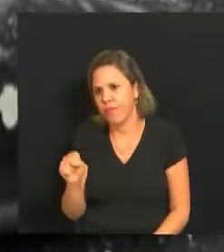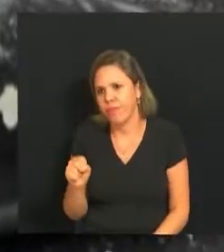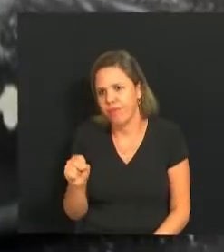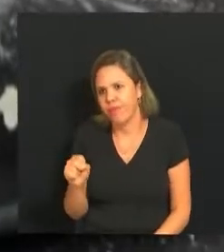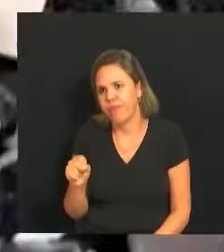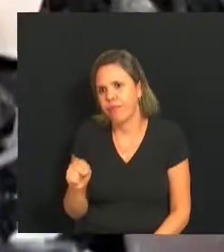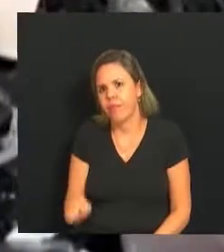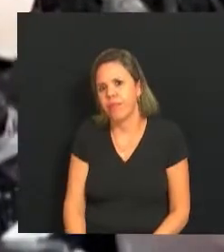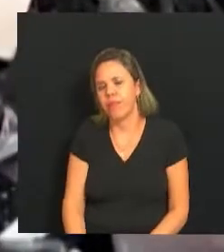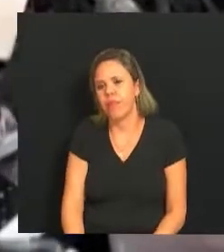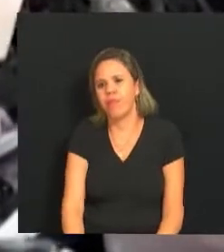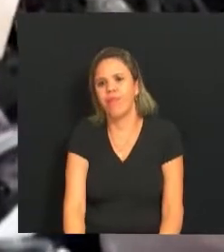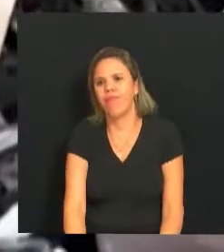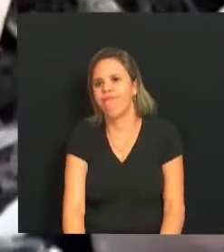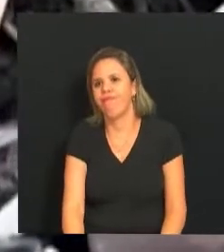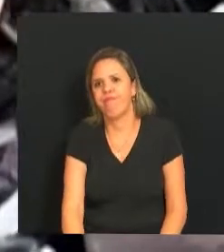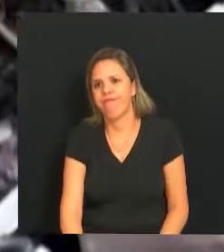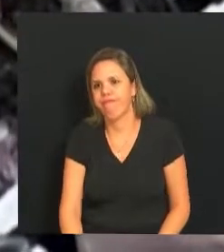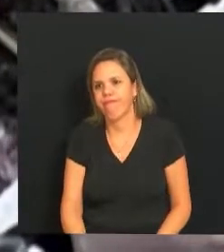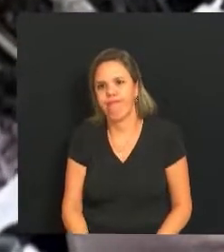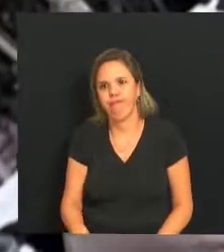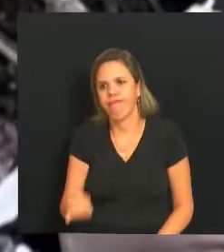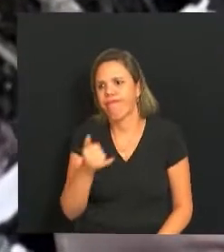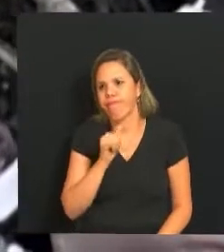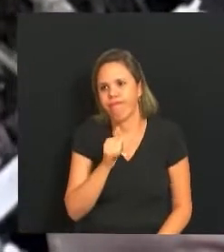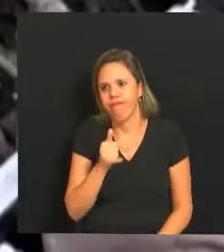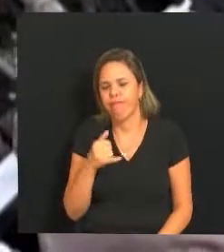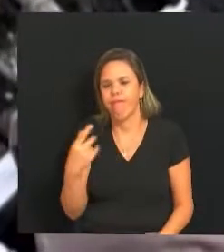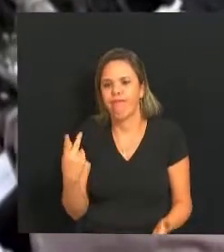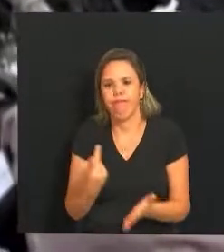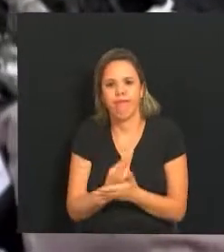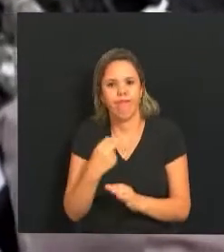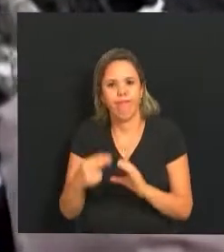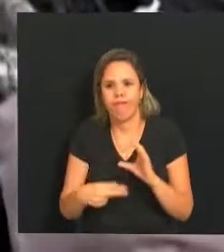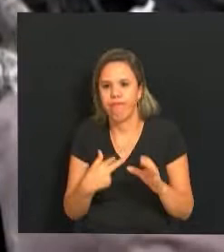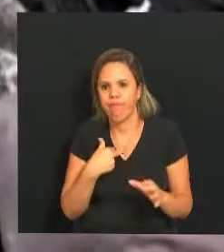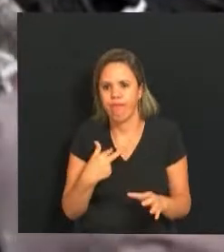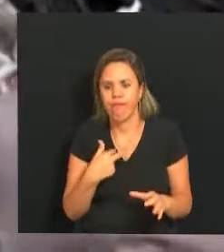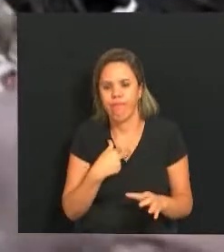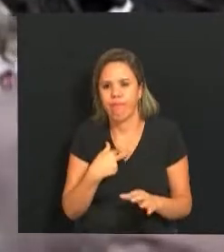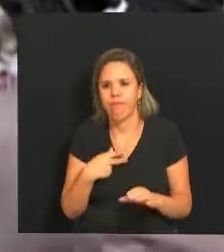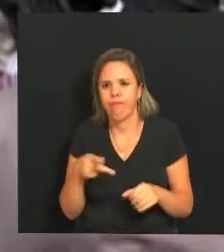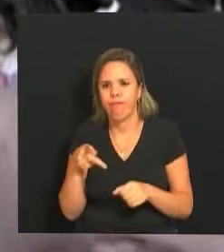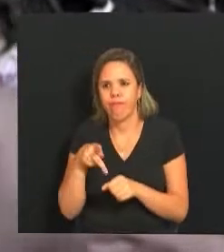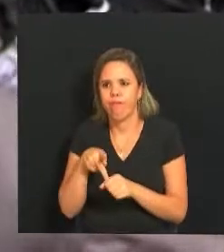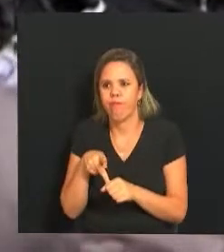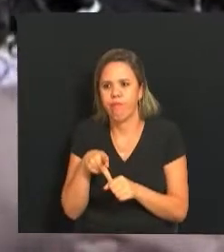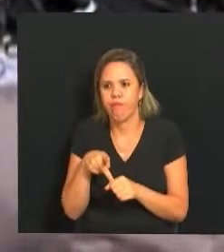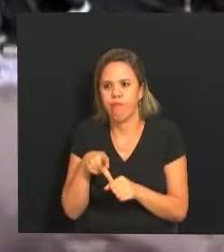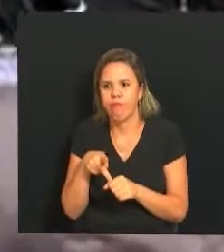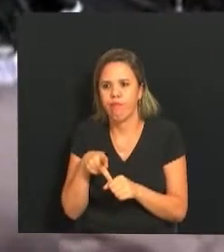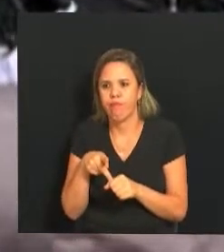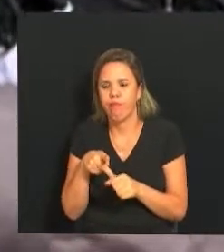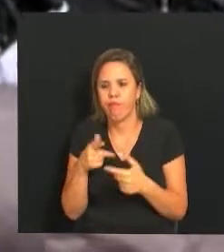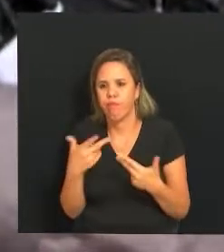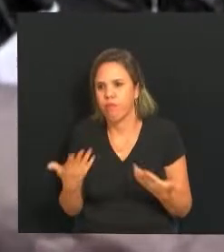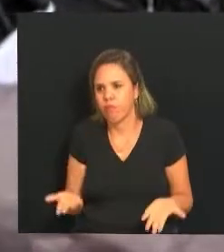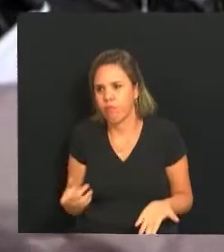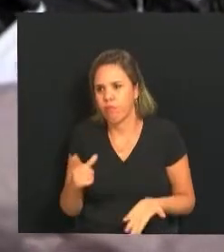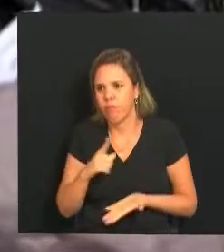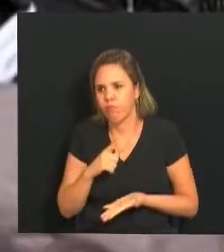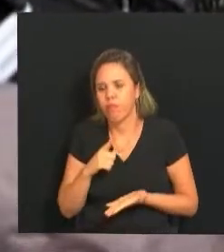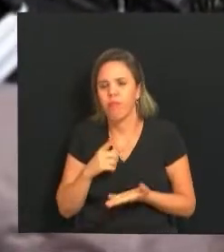efeito estufa, pelo uso de uma energia não renovável, então, petróleo, carvão, então você tem